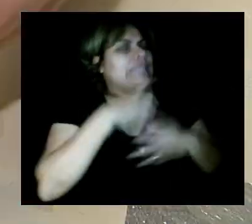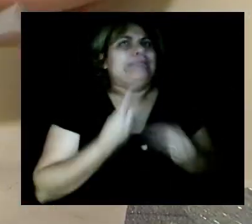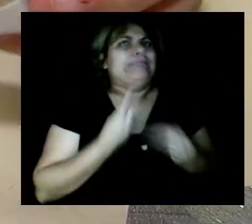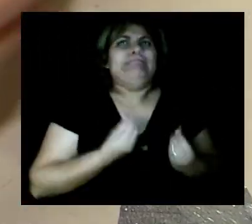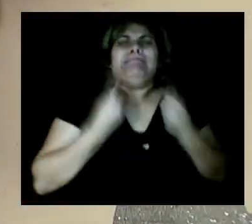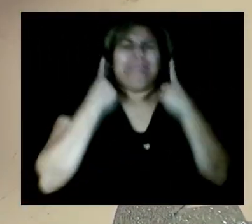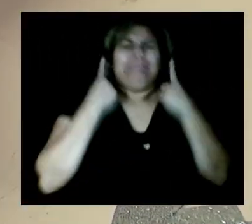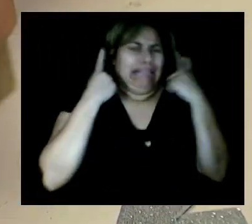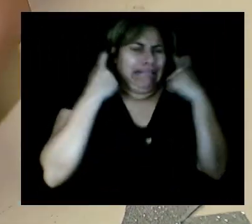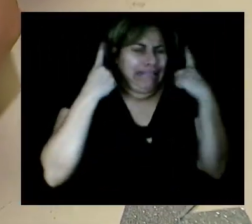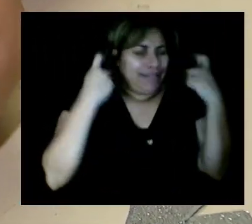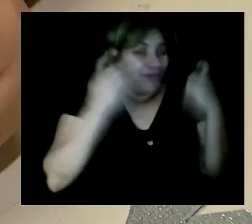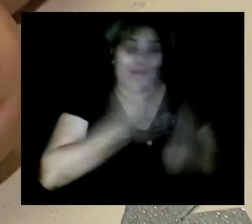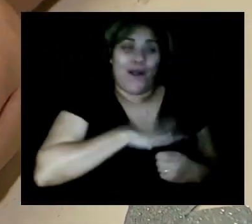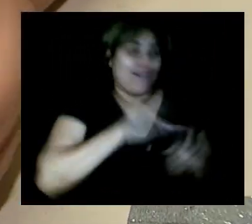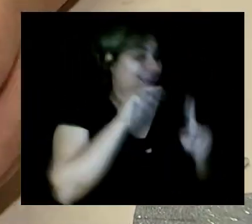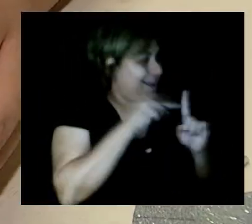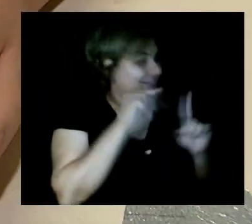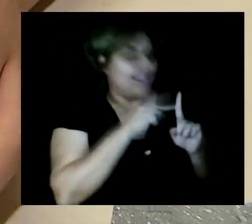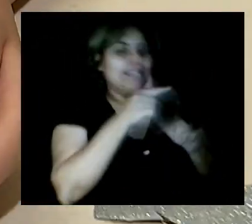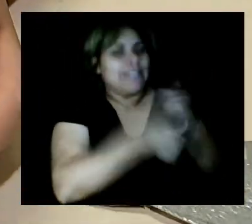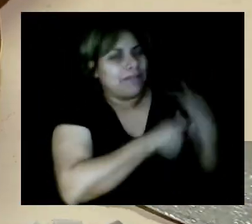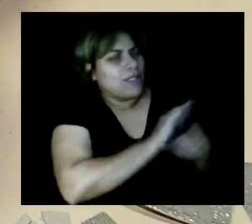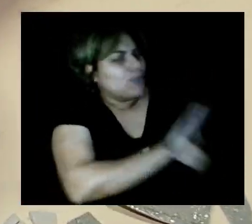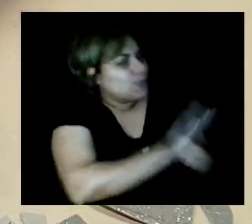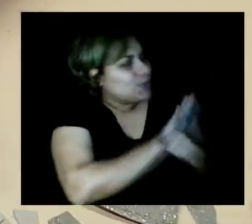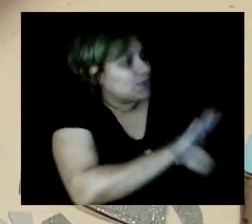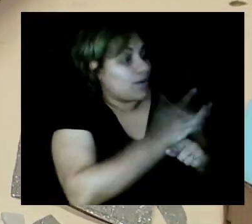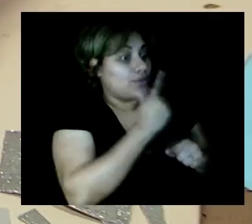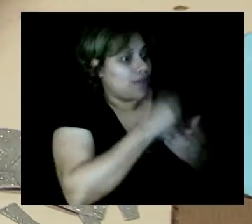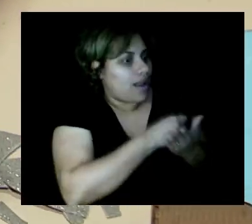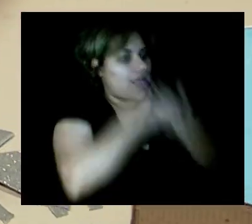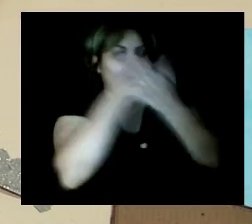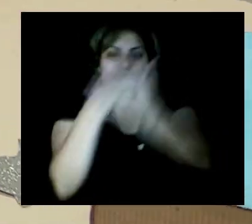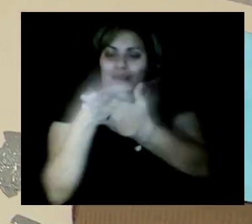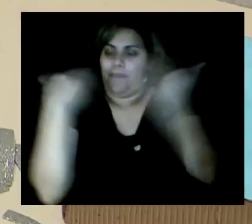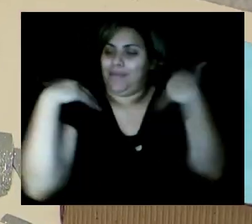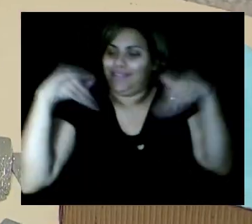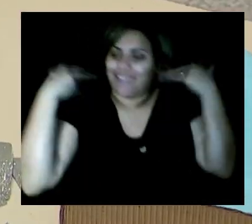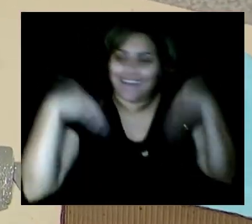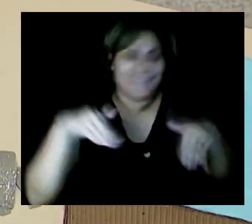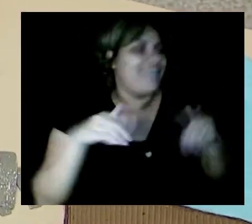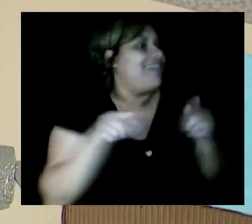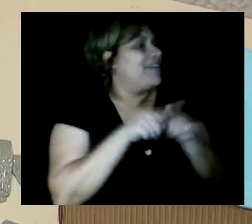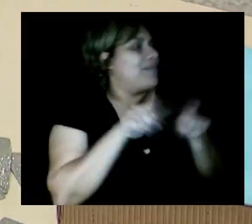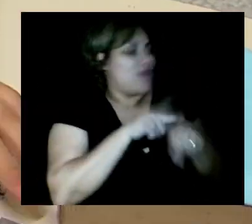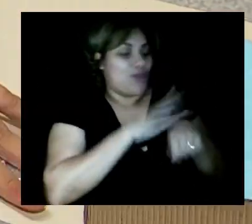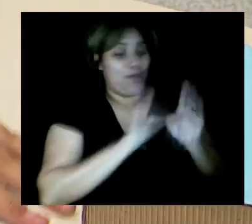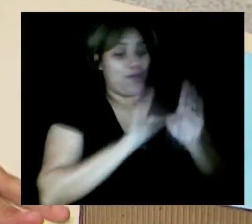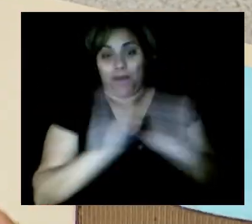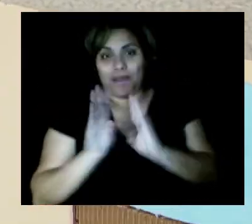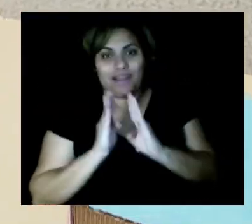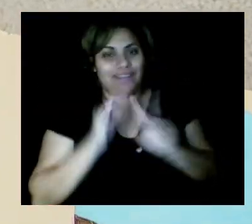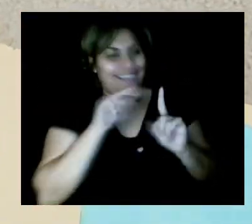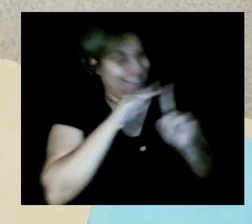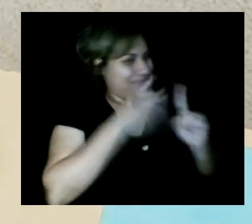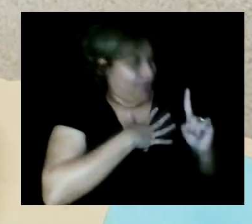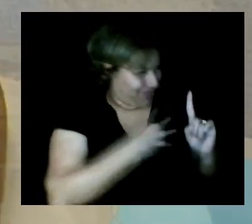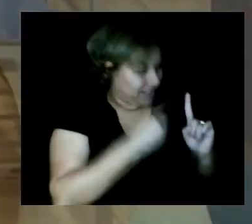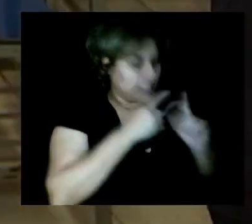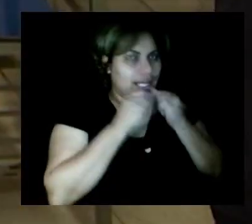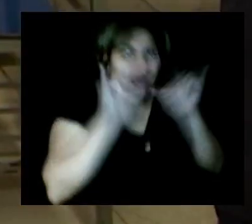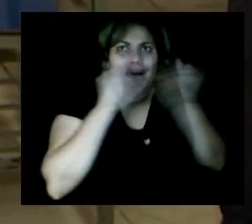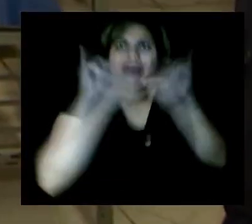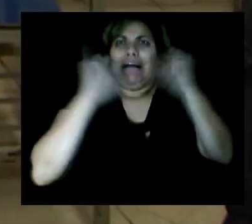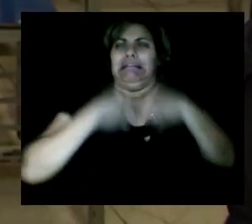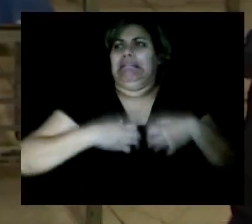um trabalho com ele também. A gente consegue levar o Benjamin para passear, né? Os momentos que o Benjamin se agita, aprendemos técnicas para lidar com